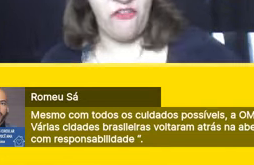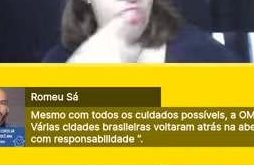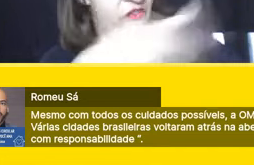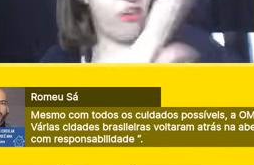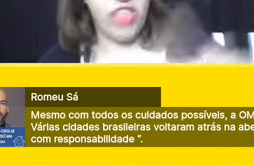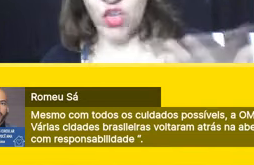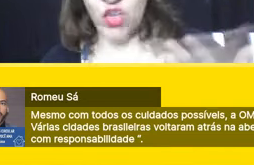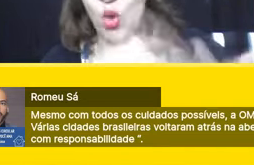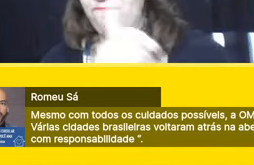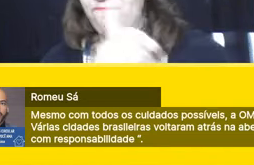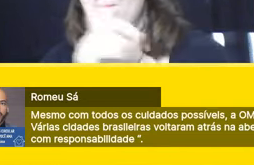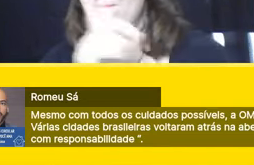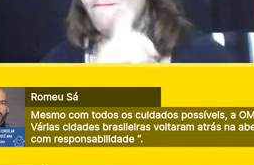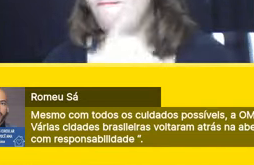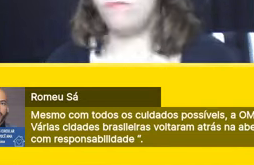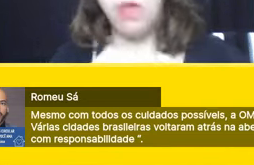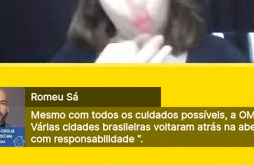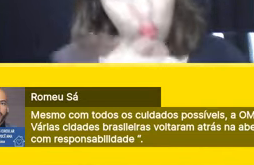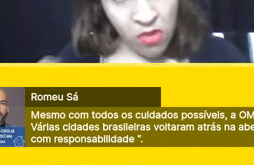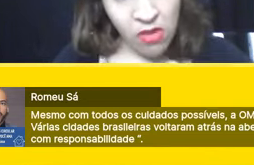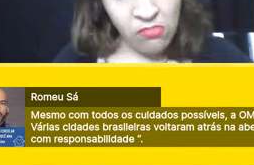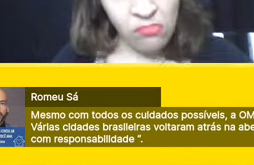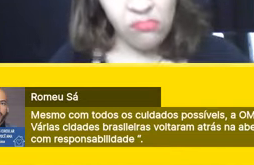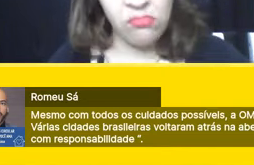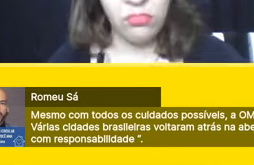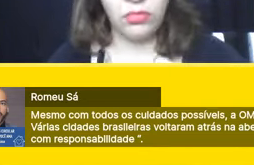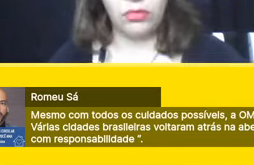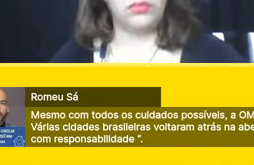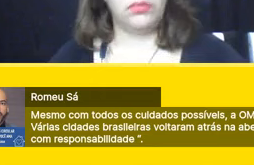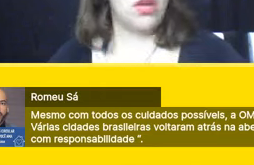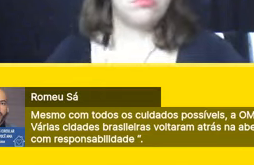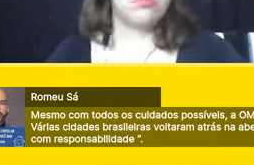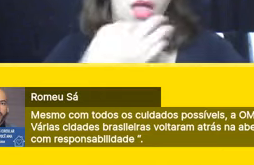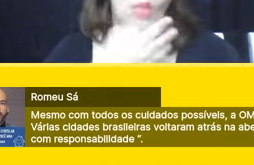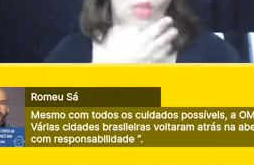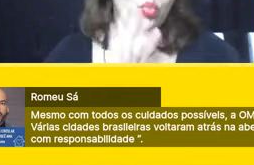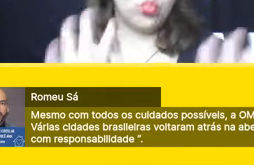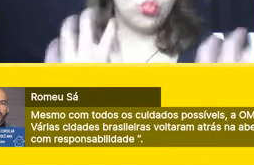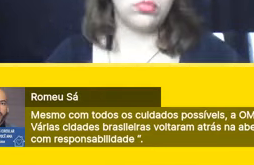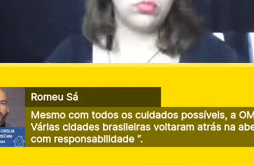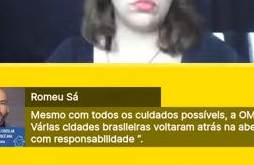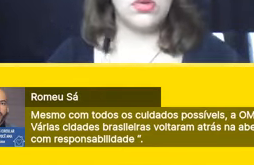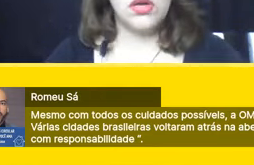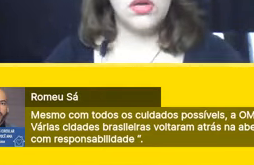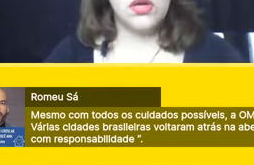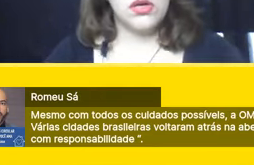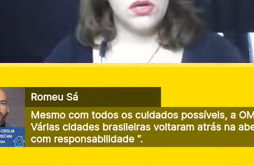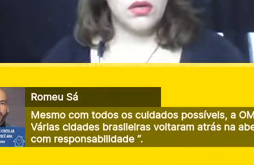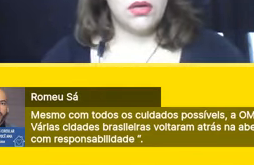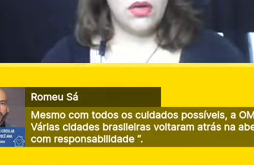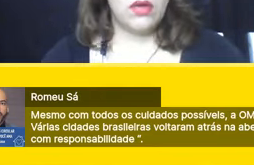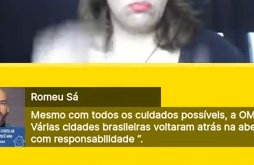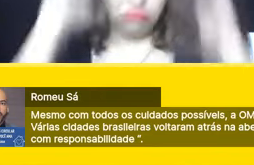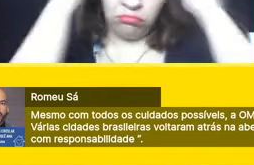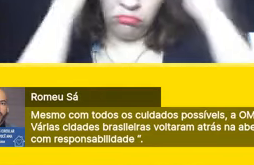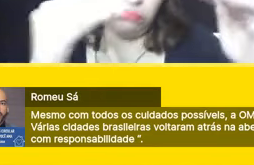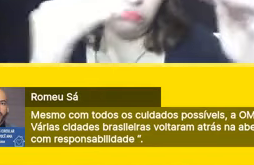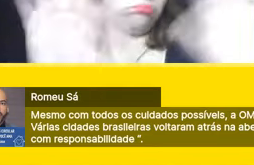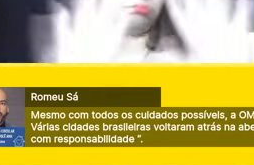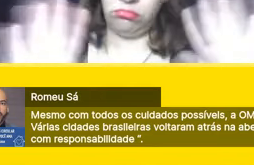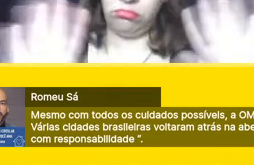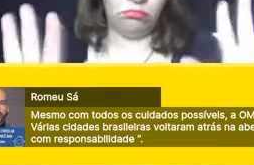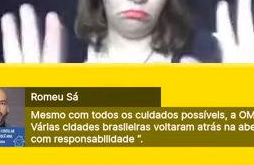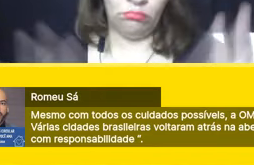né? O senhor quer comentar? Não, eu acho assim, é aquela questão, né? Eu respeito